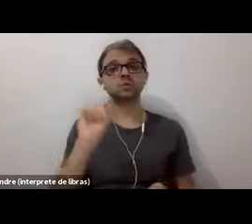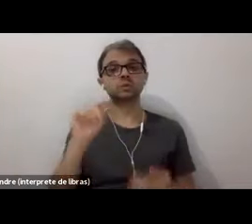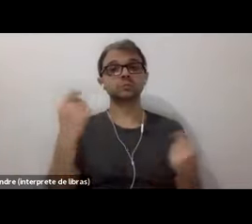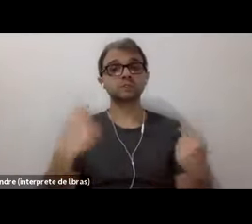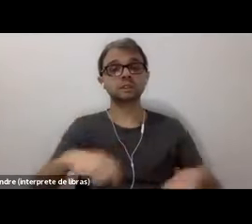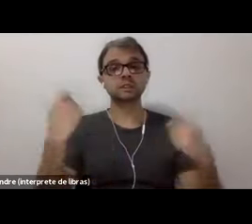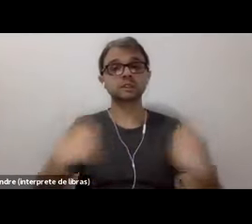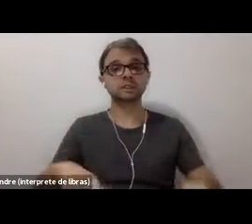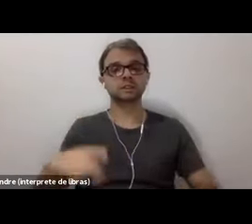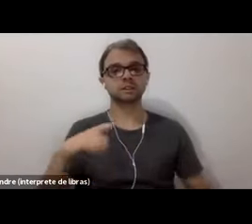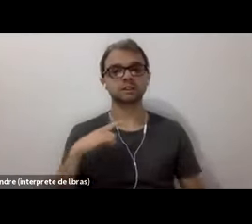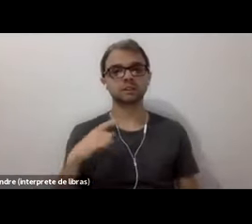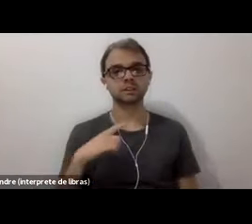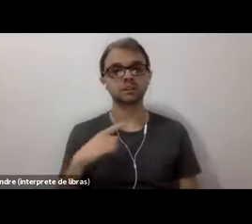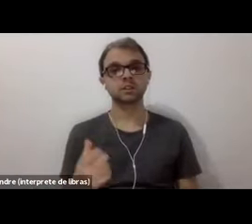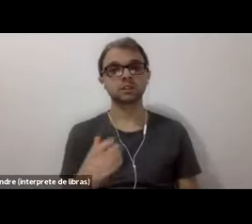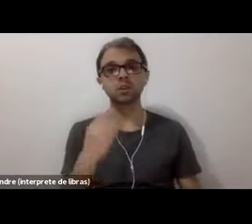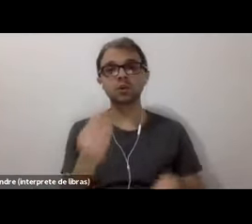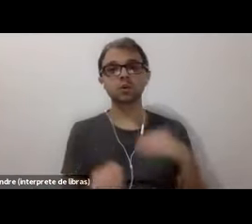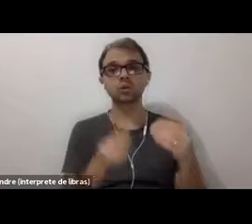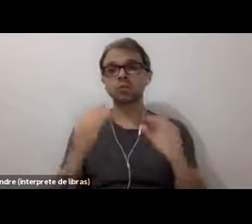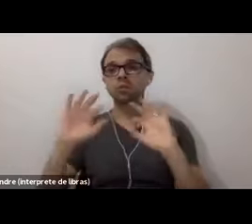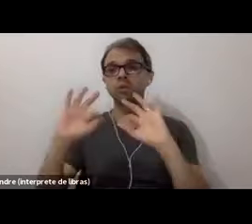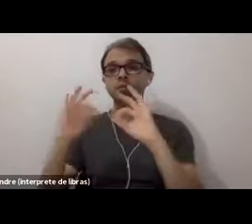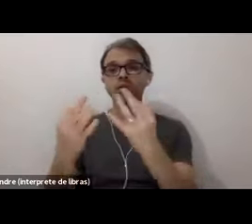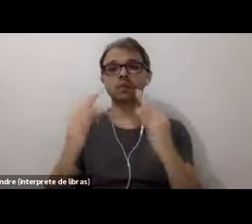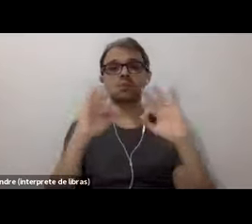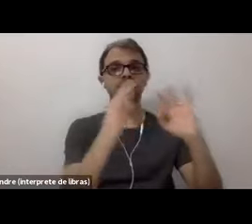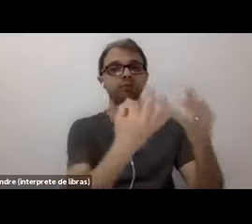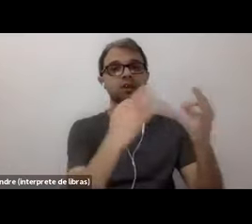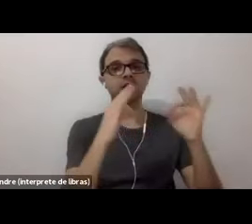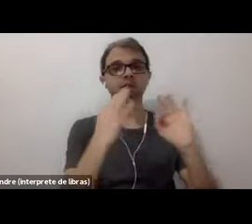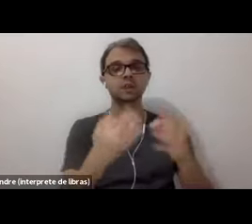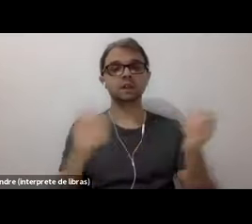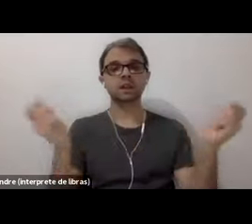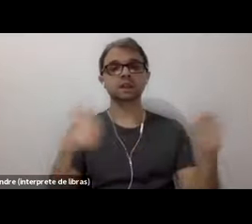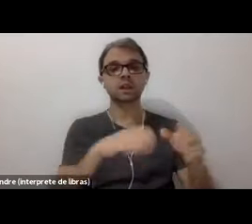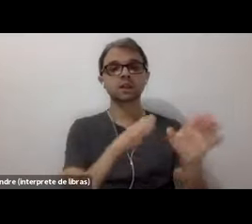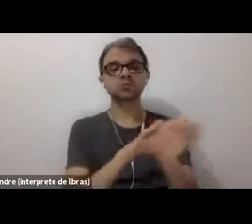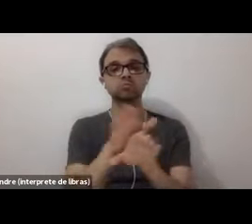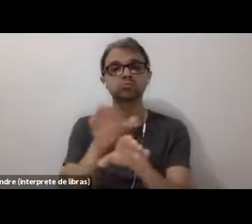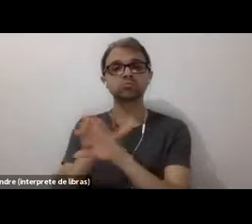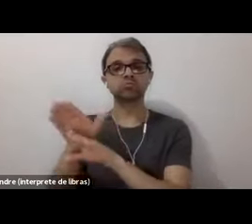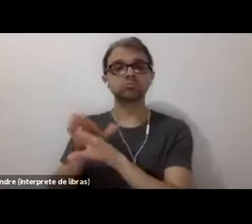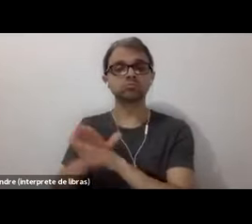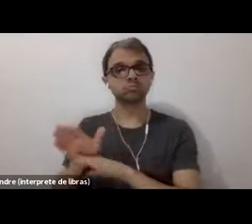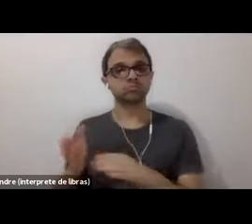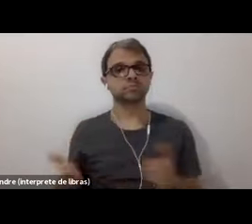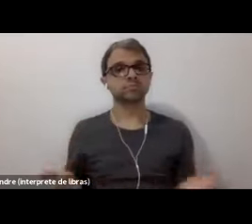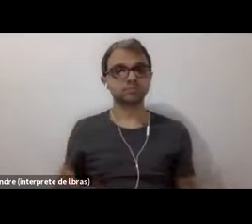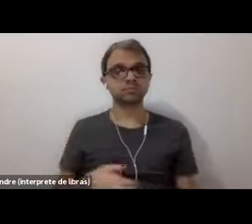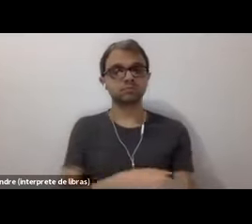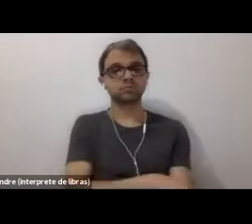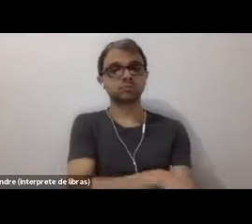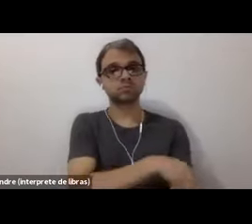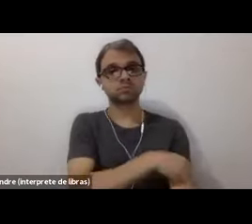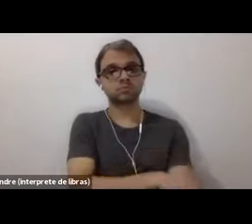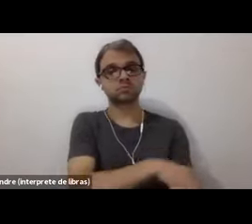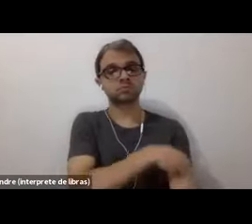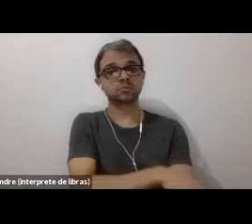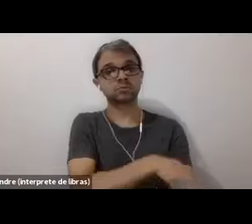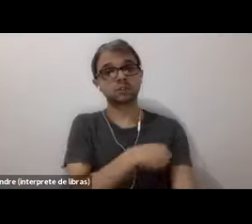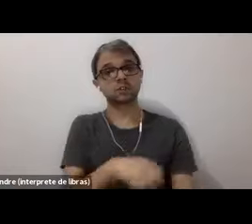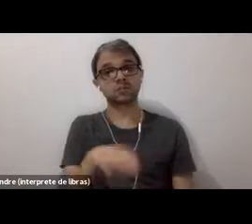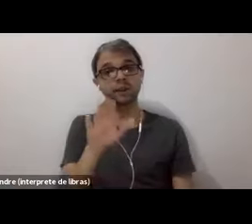famílias da melhor forma? Então, assim, claro que a gente tem essa leitura desse protocolo, a gente vai tentar aplicar o máximo possível, mas aí entram todas